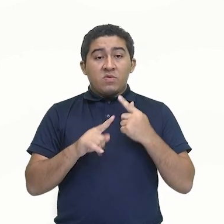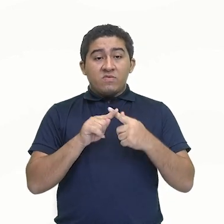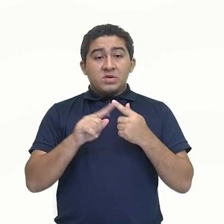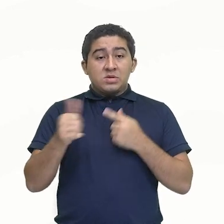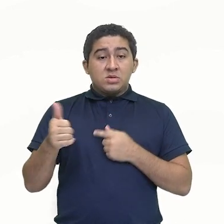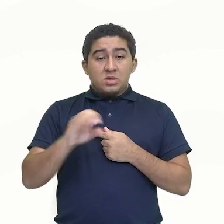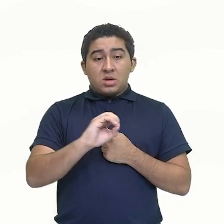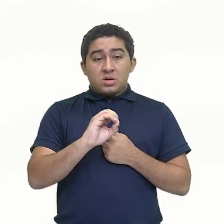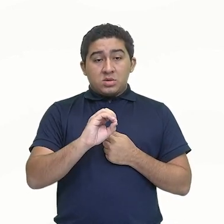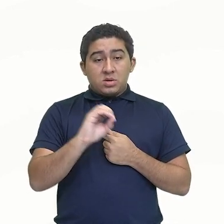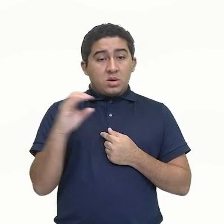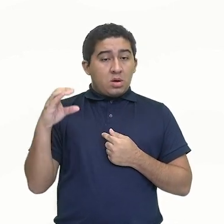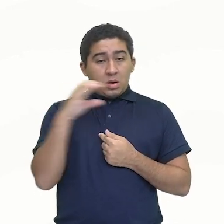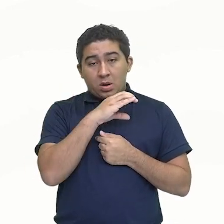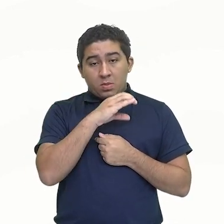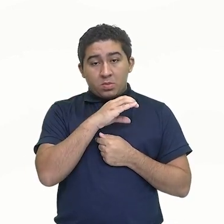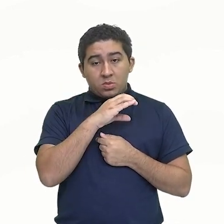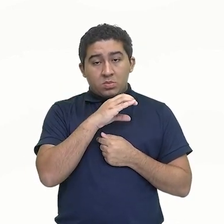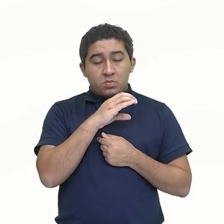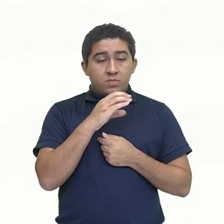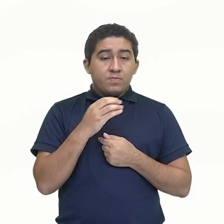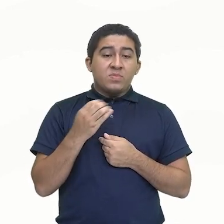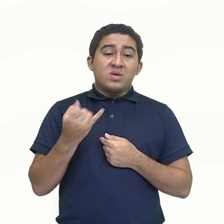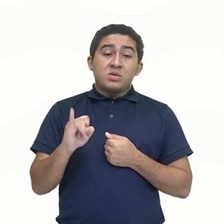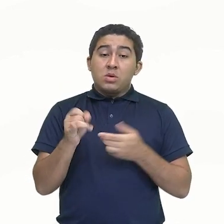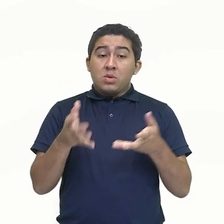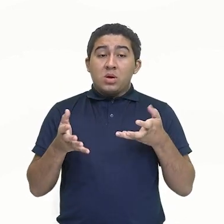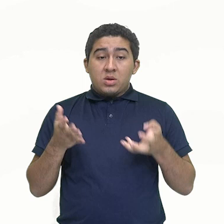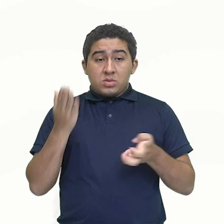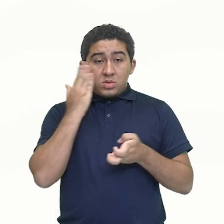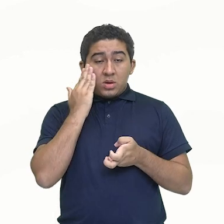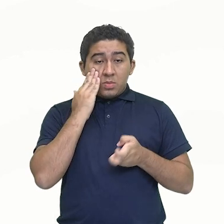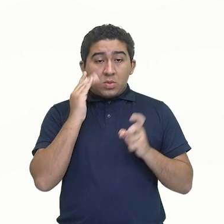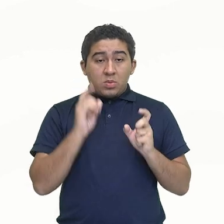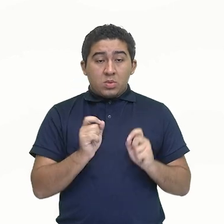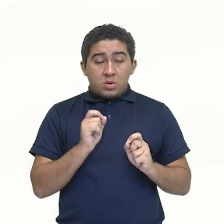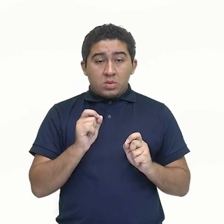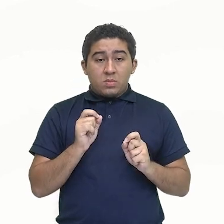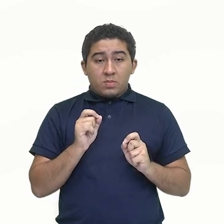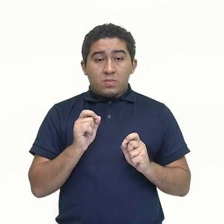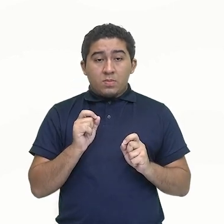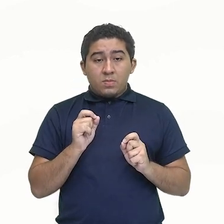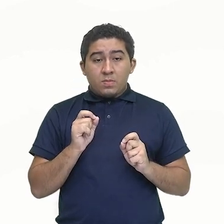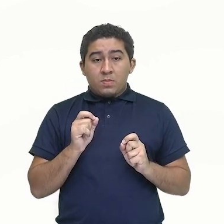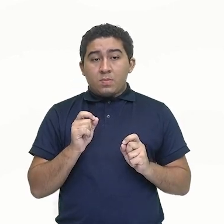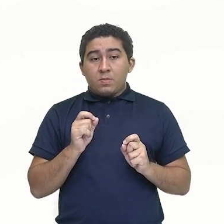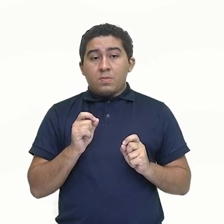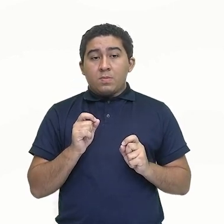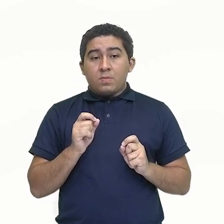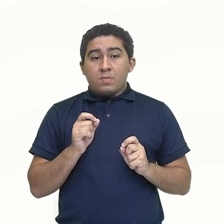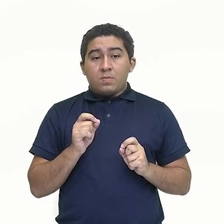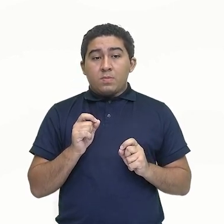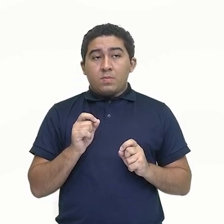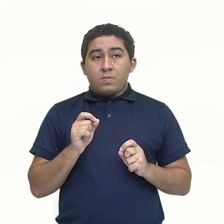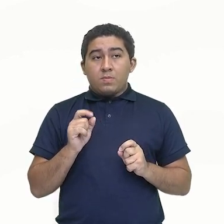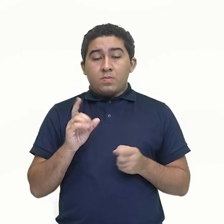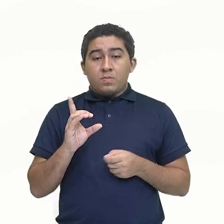10, tá? Se eu quero saber essa medida em